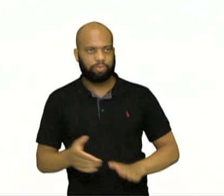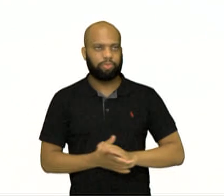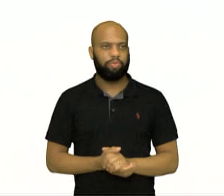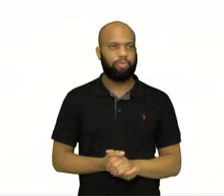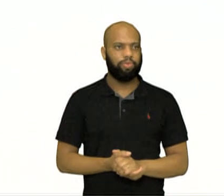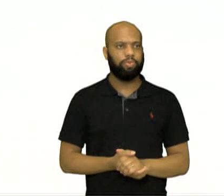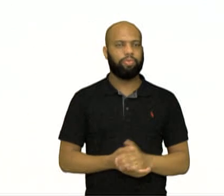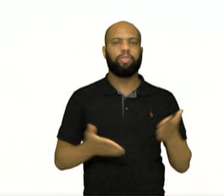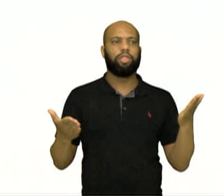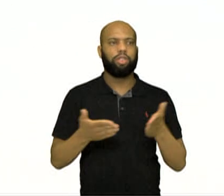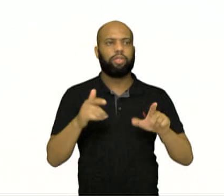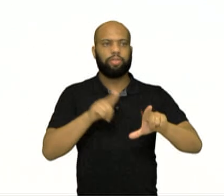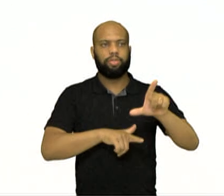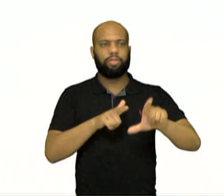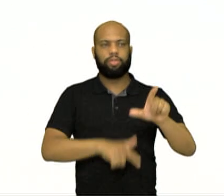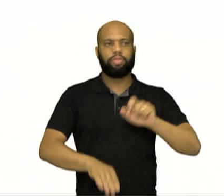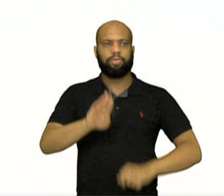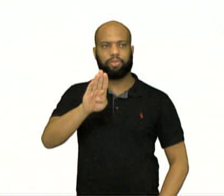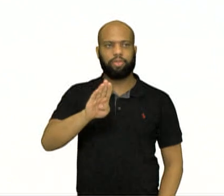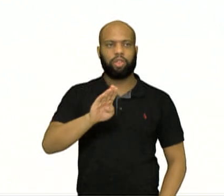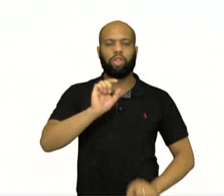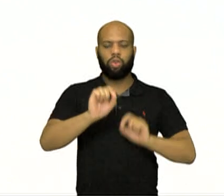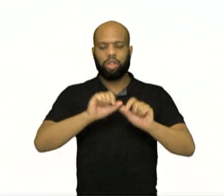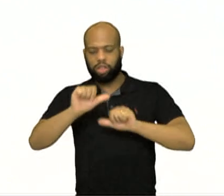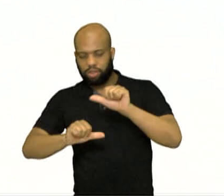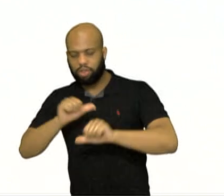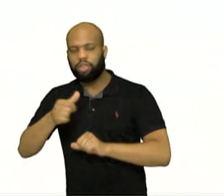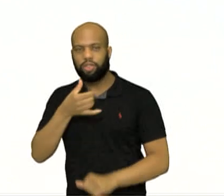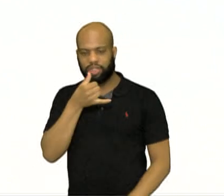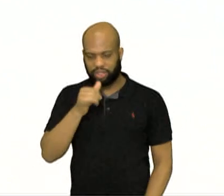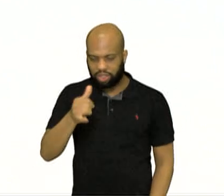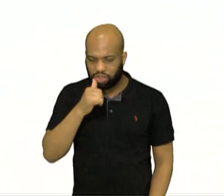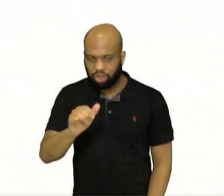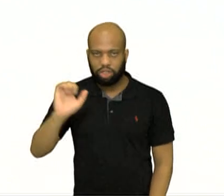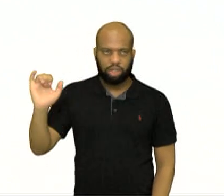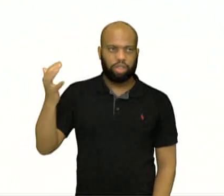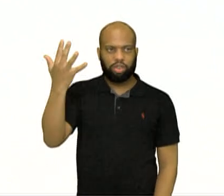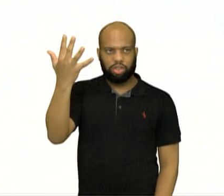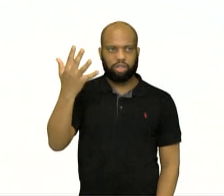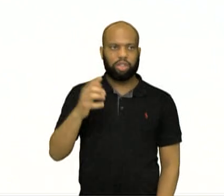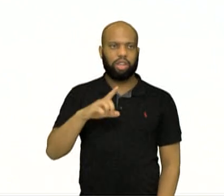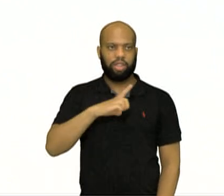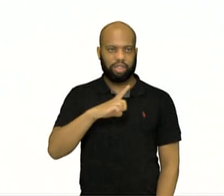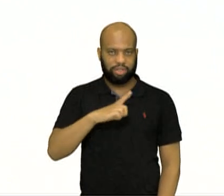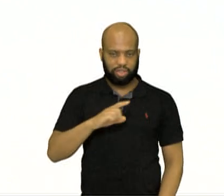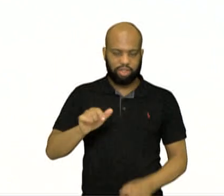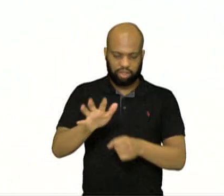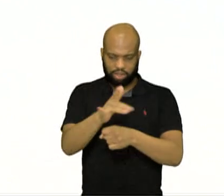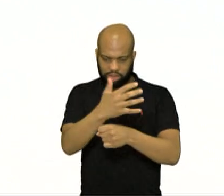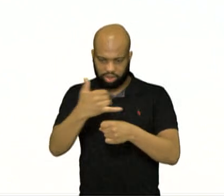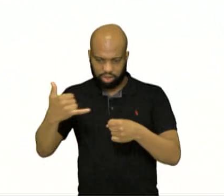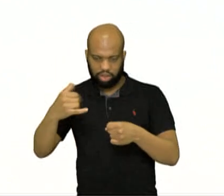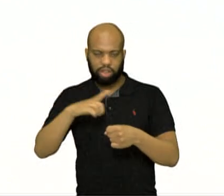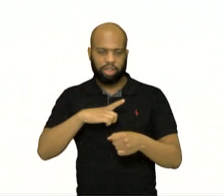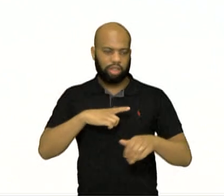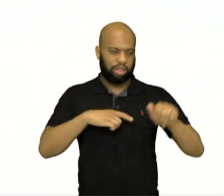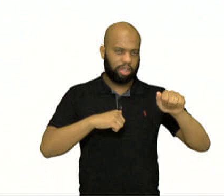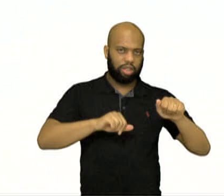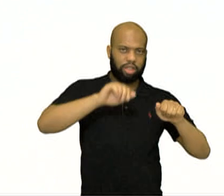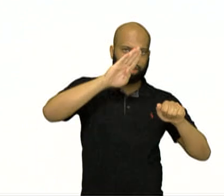Continuando, letra B agora. Que transformação de energia ocorre sobre a carga elétrica no deslocamento de A para